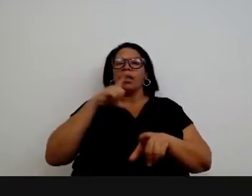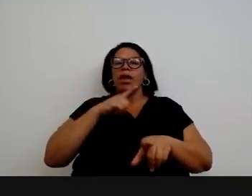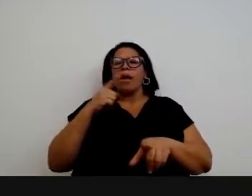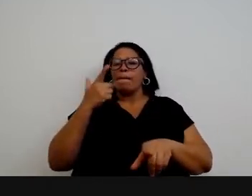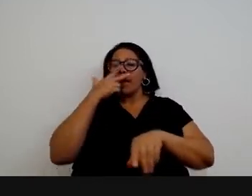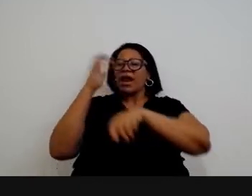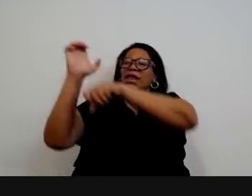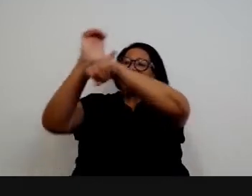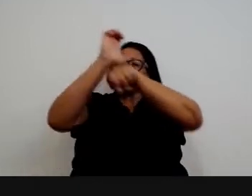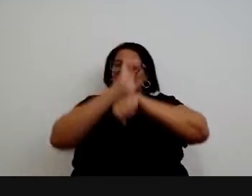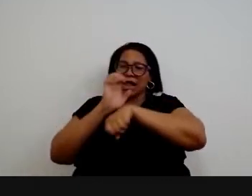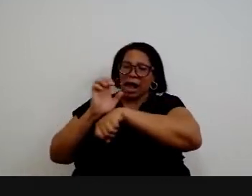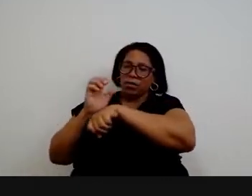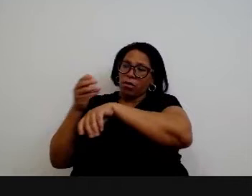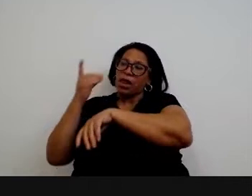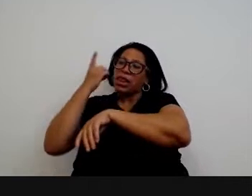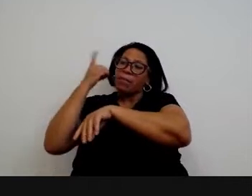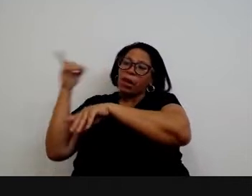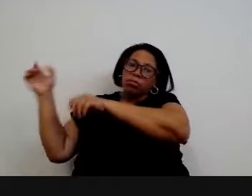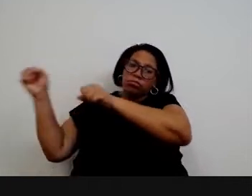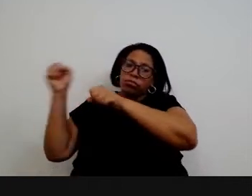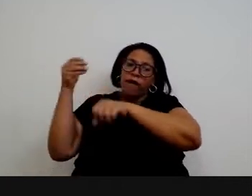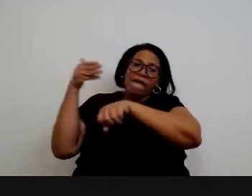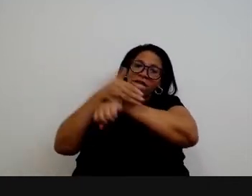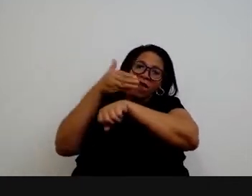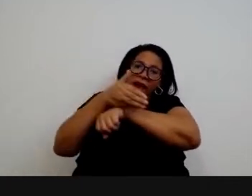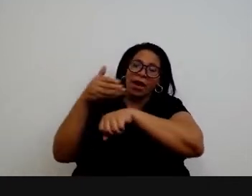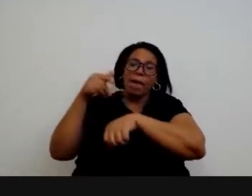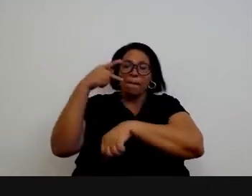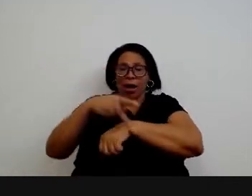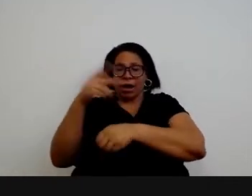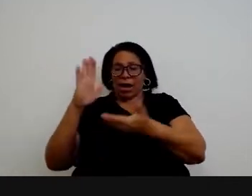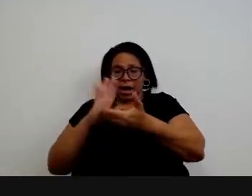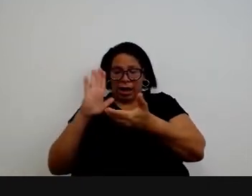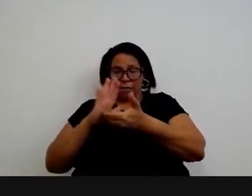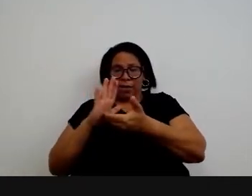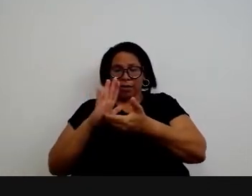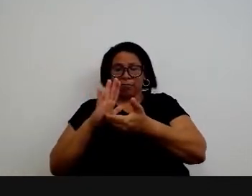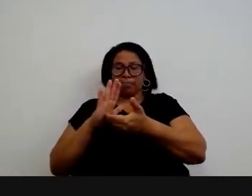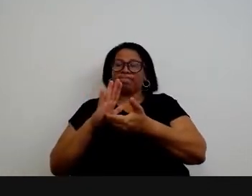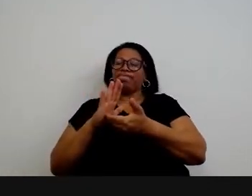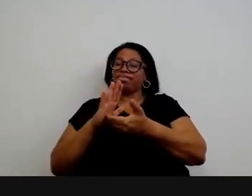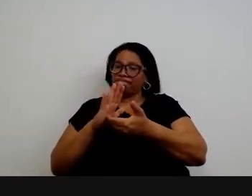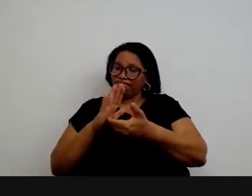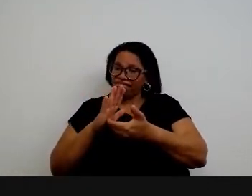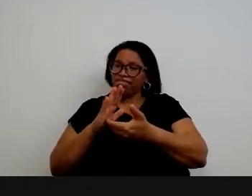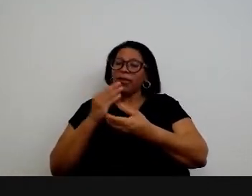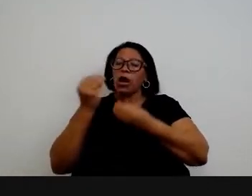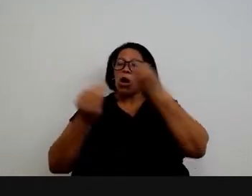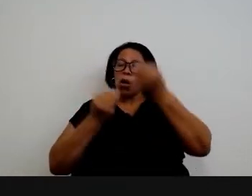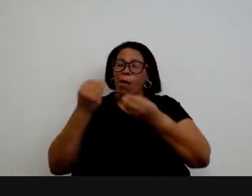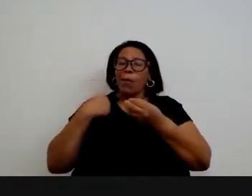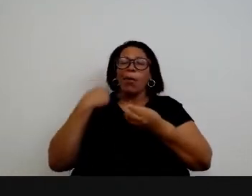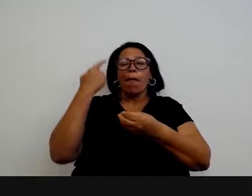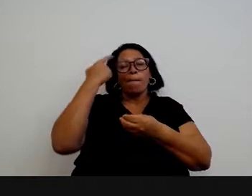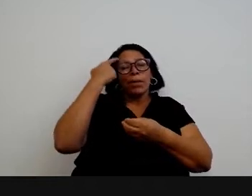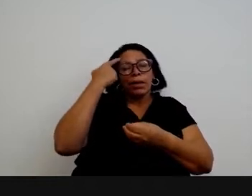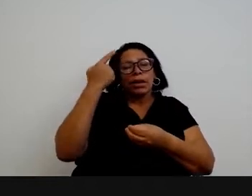carrego a lógica estadual. Então, a forma como eu carrego a Câmara dos Deputados, a forma como eu carrego